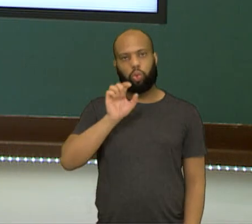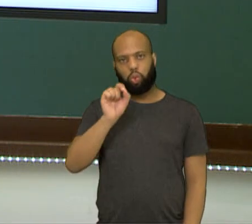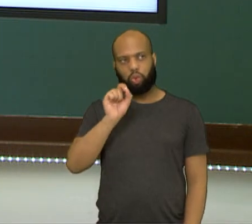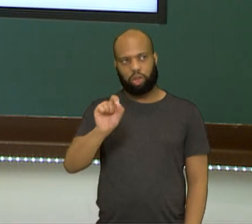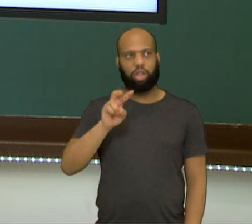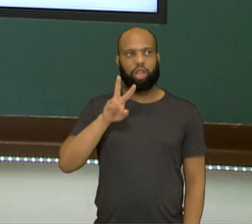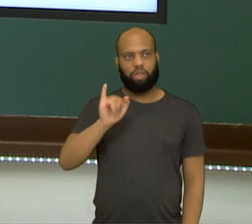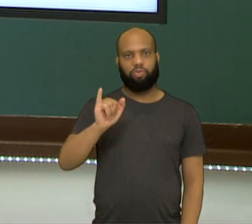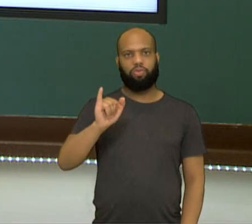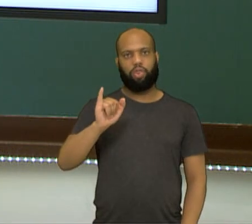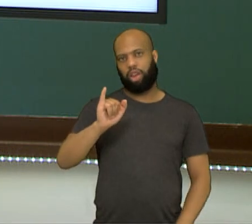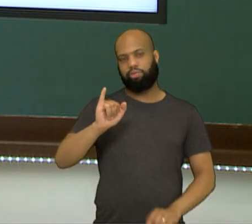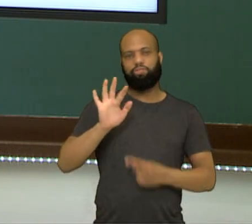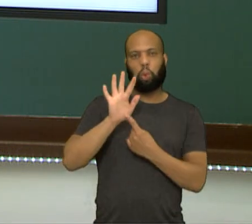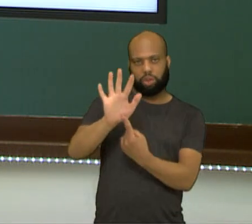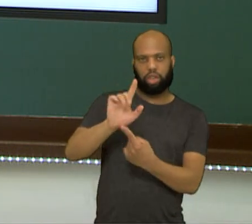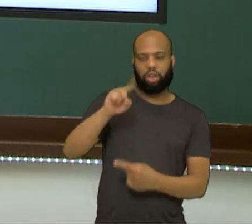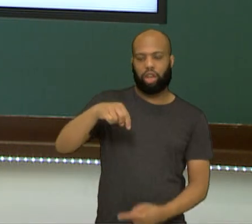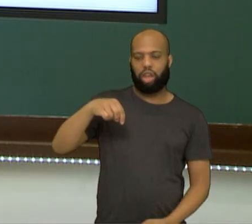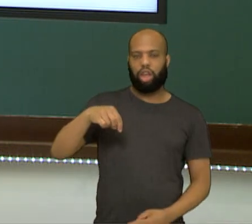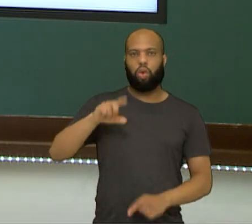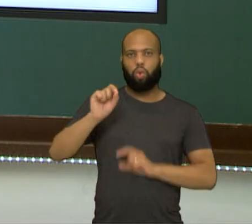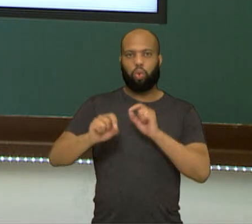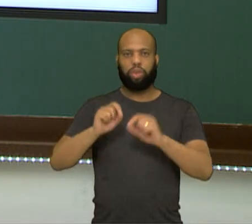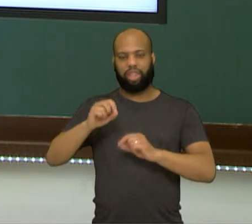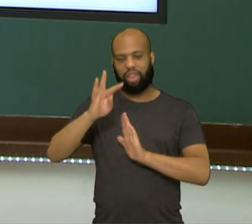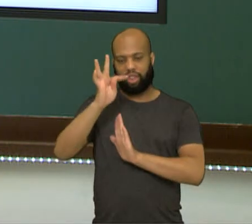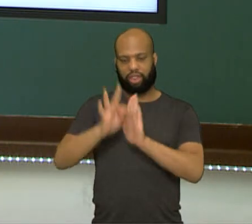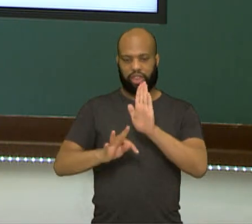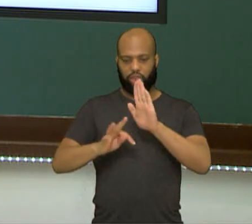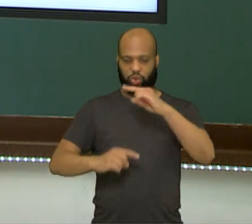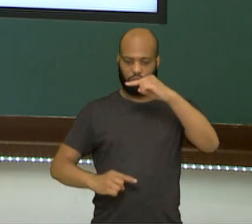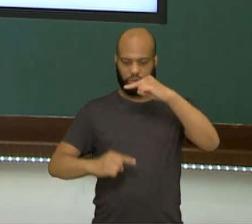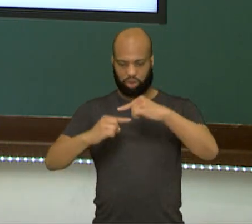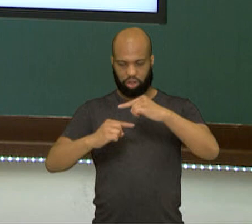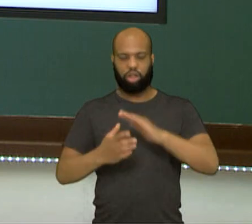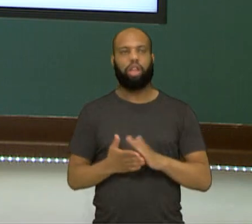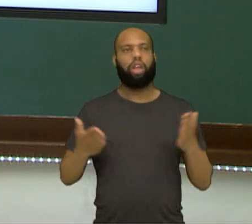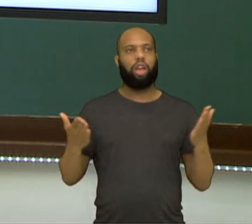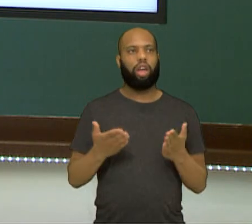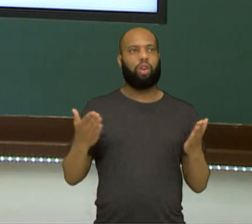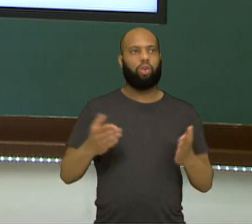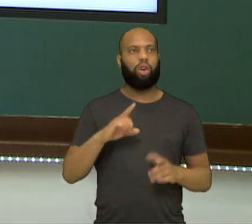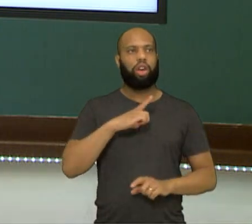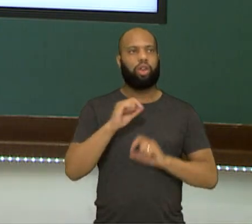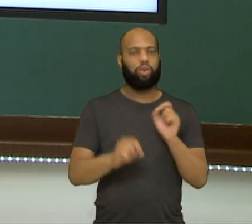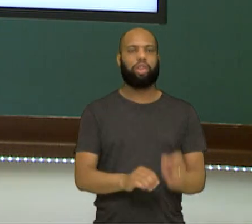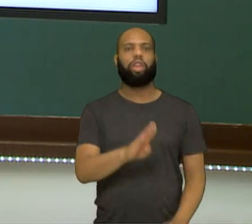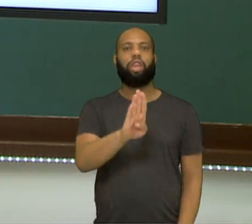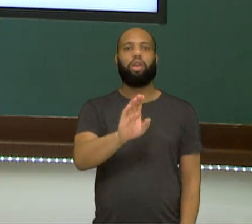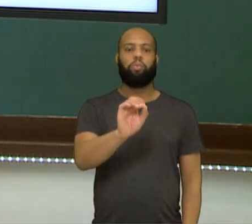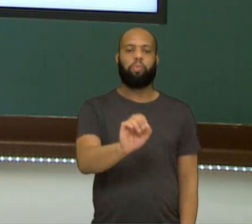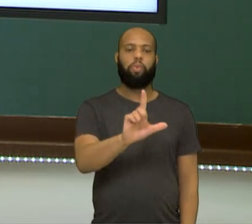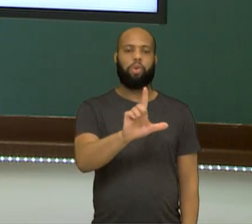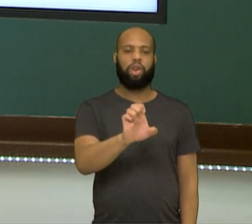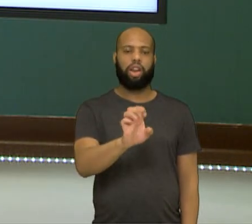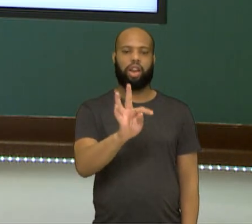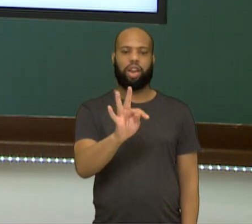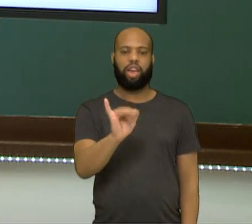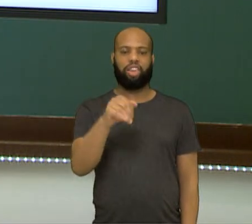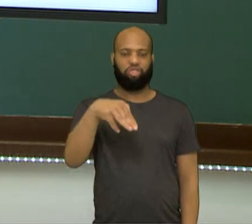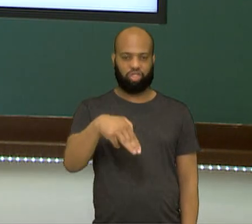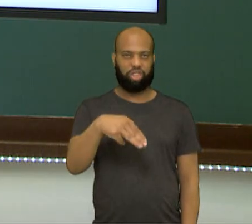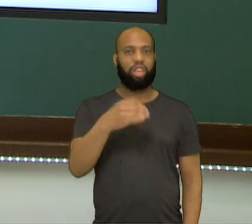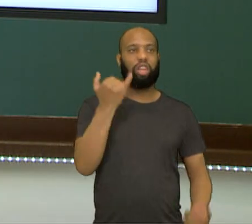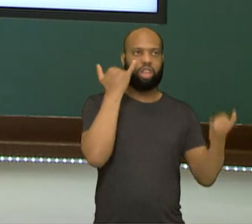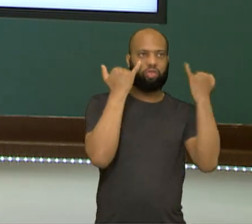que está sendo debatido. Então, é uma nota que nós temos ali. Vamos continuar lá agora com o chamado boletim informativo, também